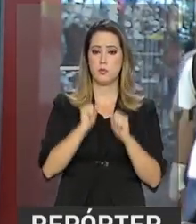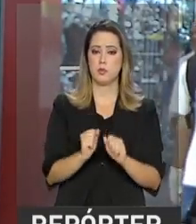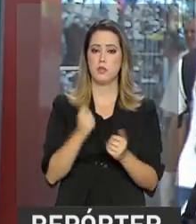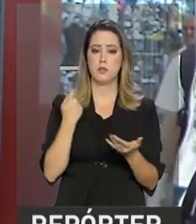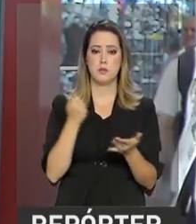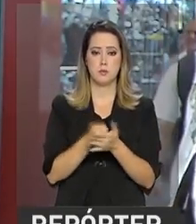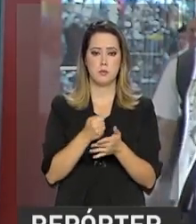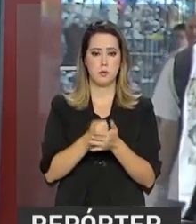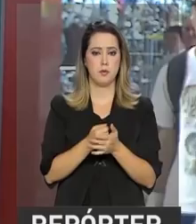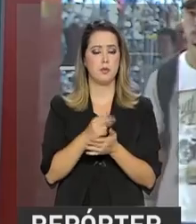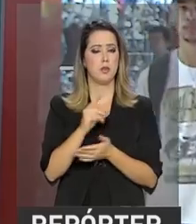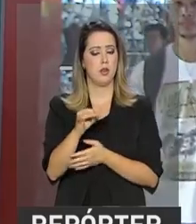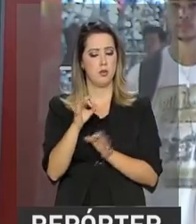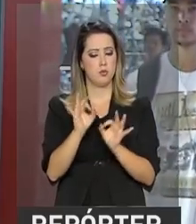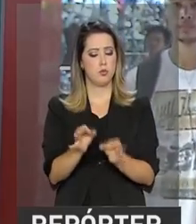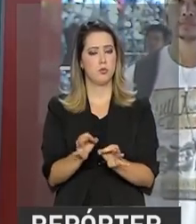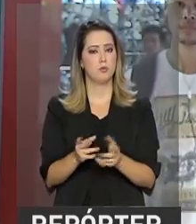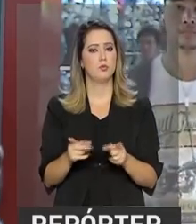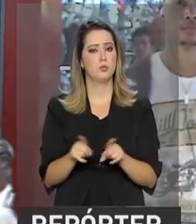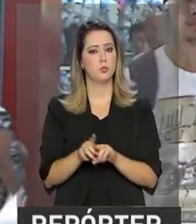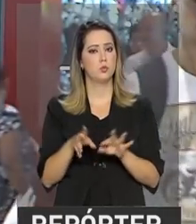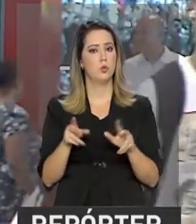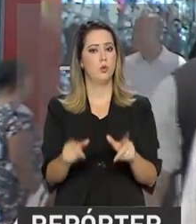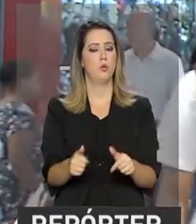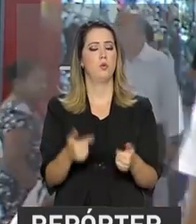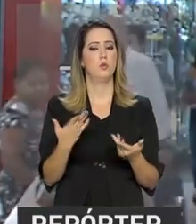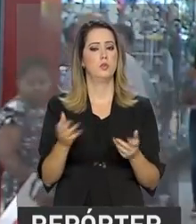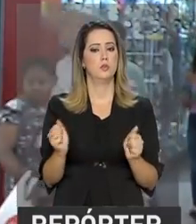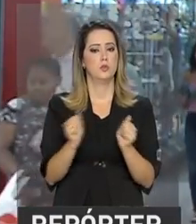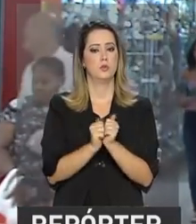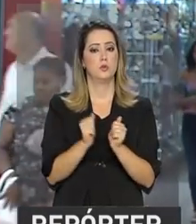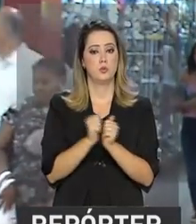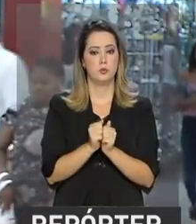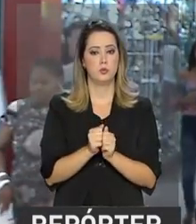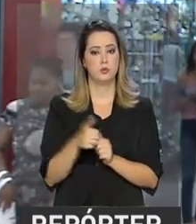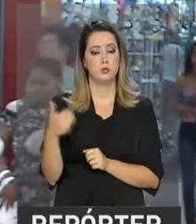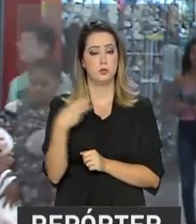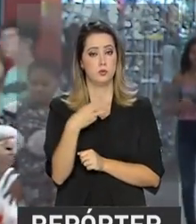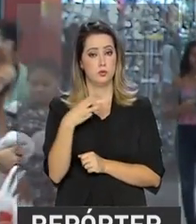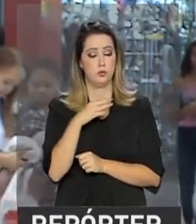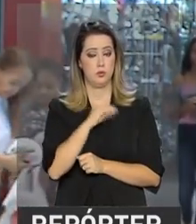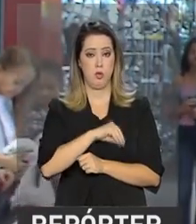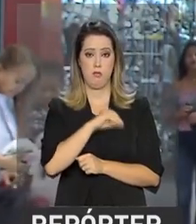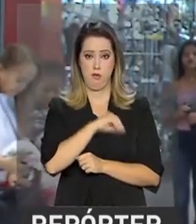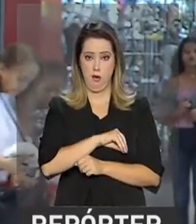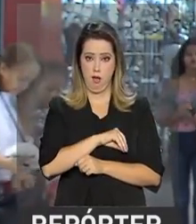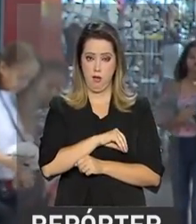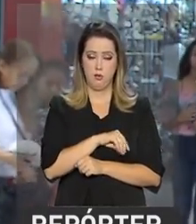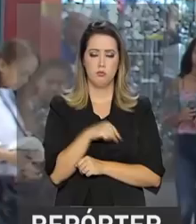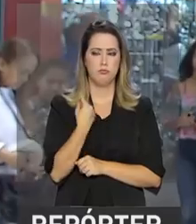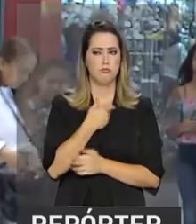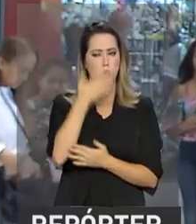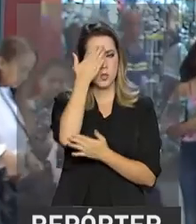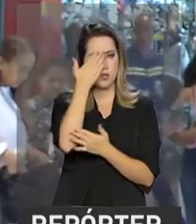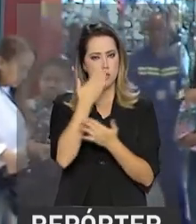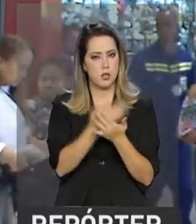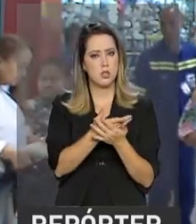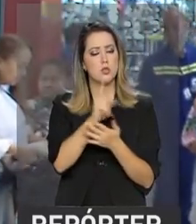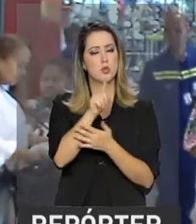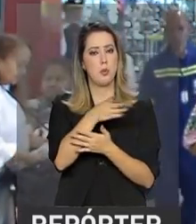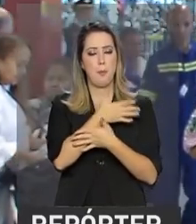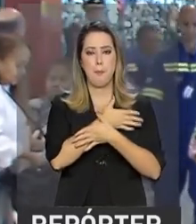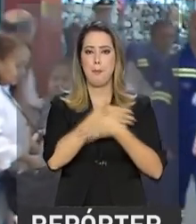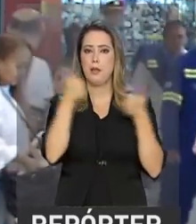colocar as contas em dia então tudo isso aliado à chegada do 13º nos leva a crer que os resultados serão muito